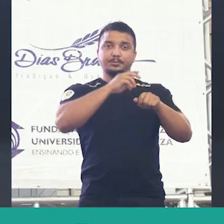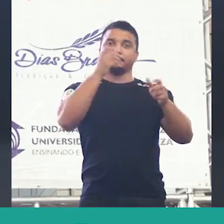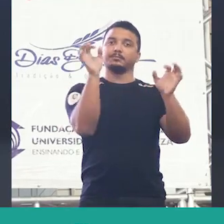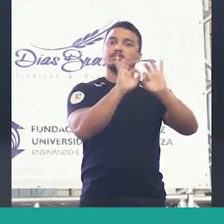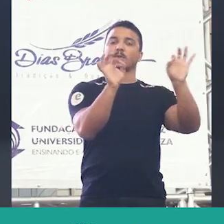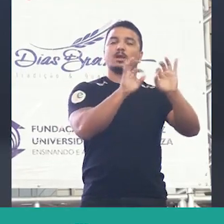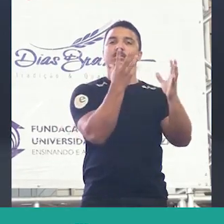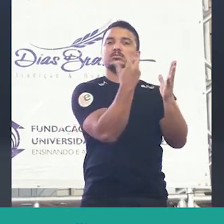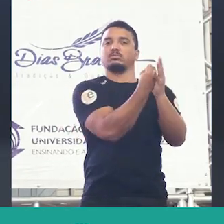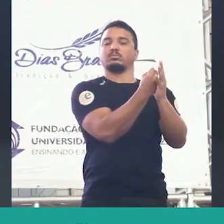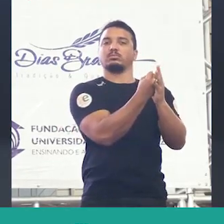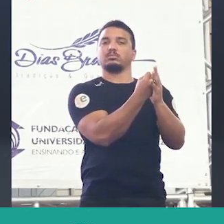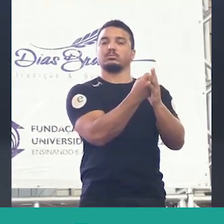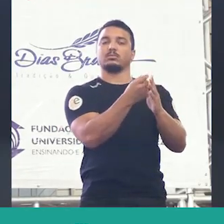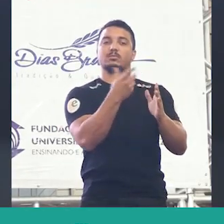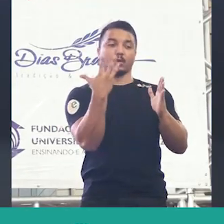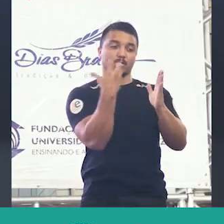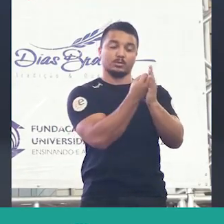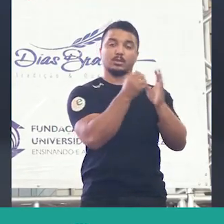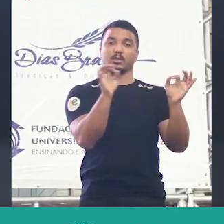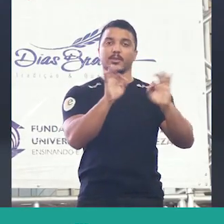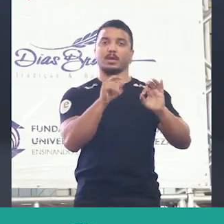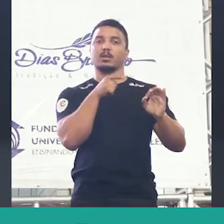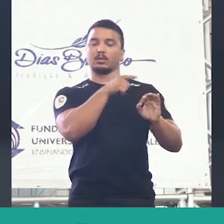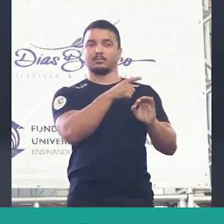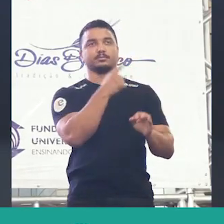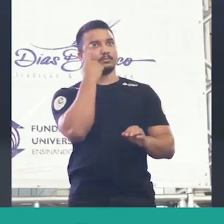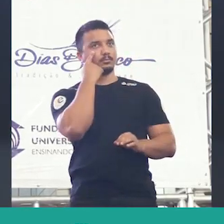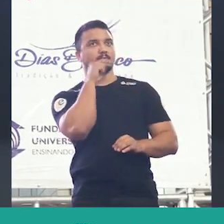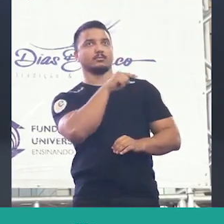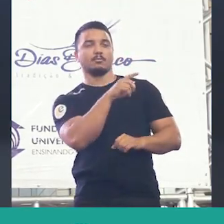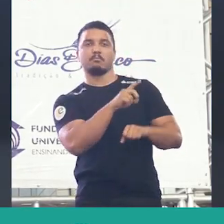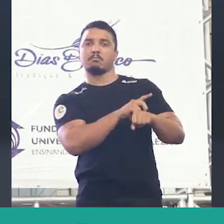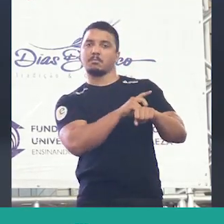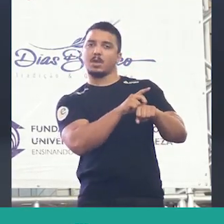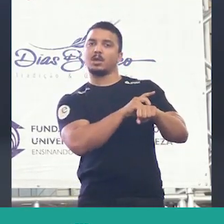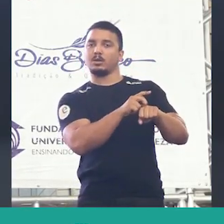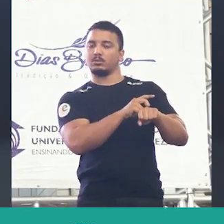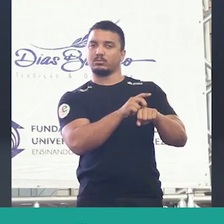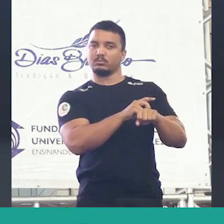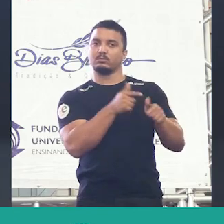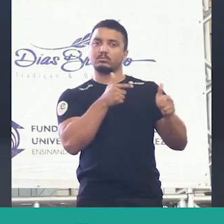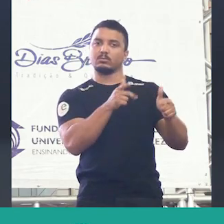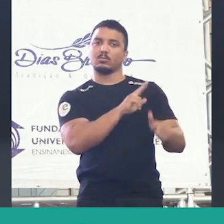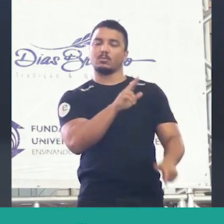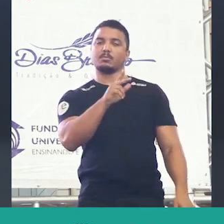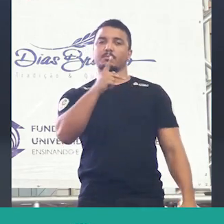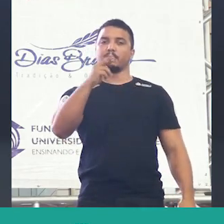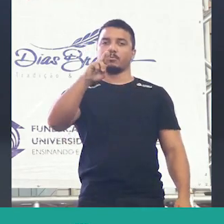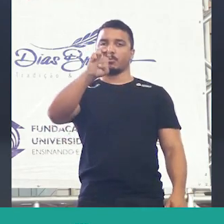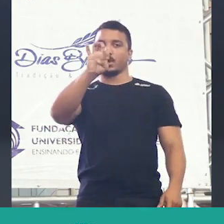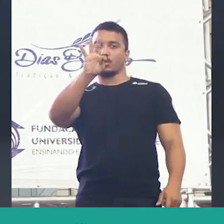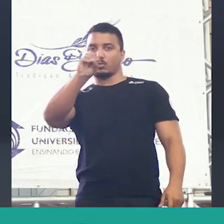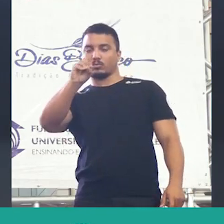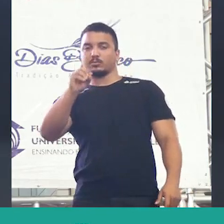não reflete. O que não reflete, eu delimito e digo, ó, aquilo que eu não estou vendo, eu vou chamar de